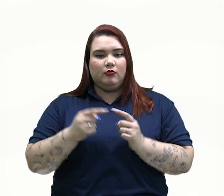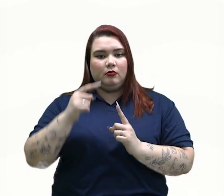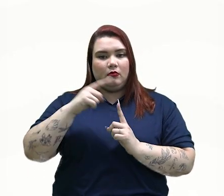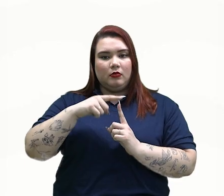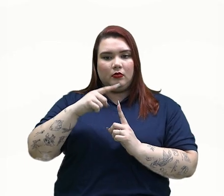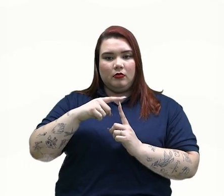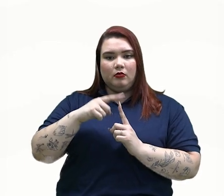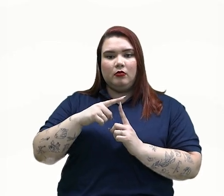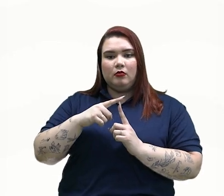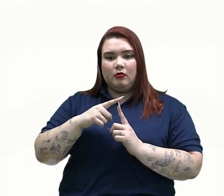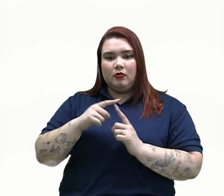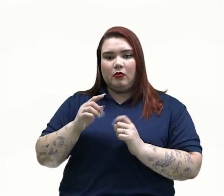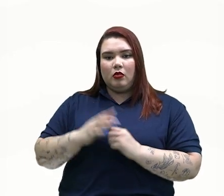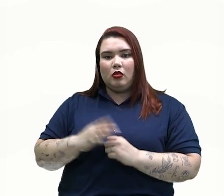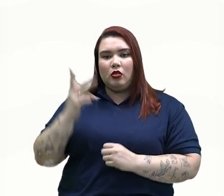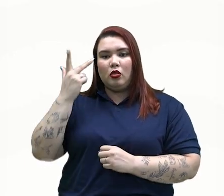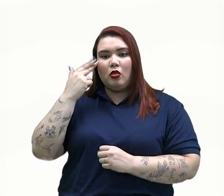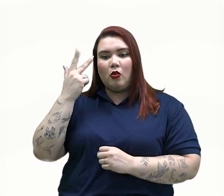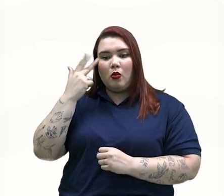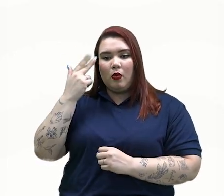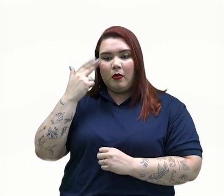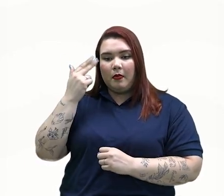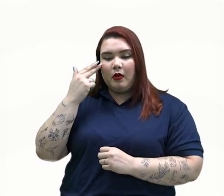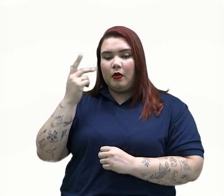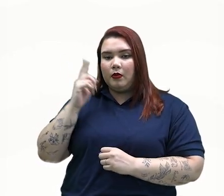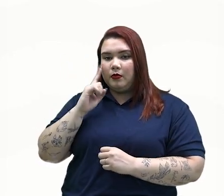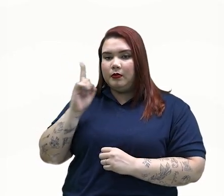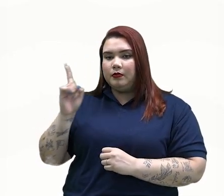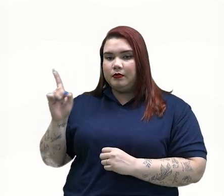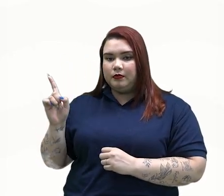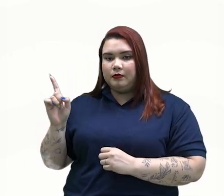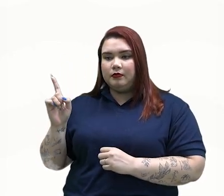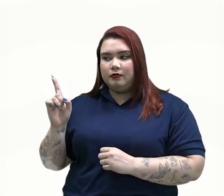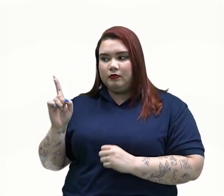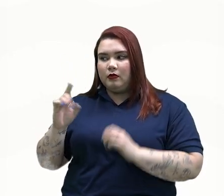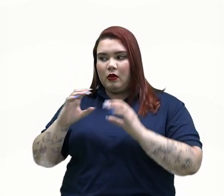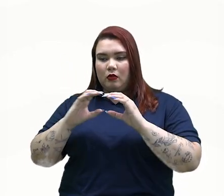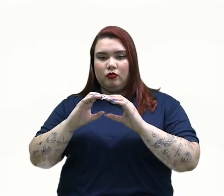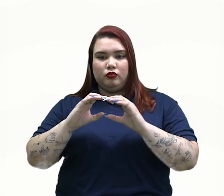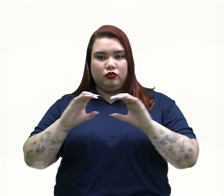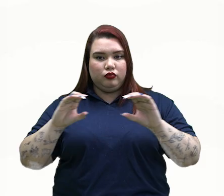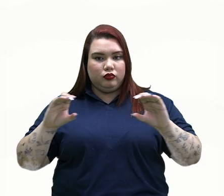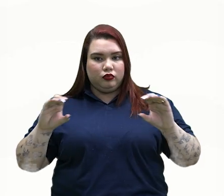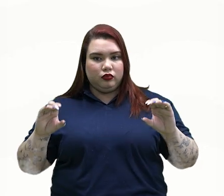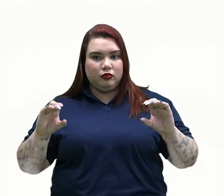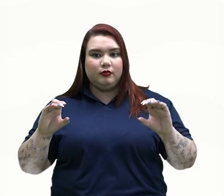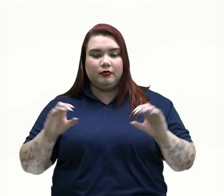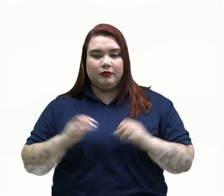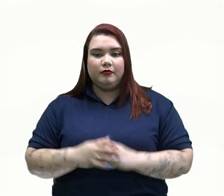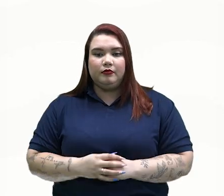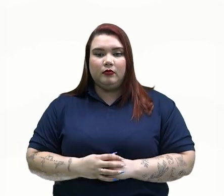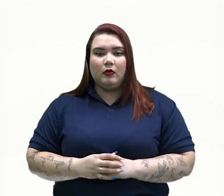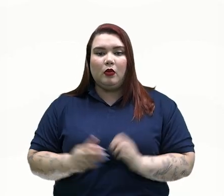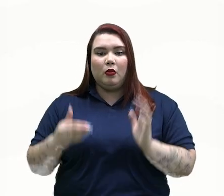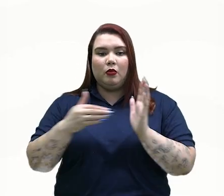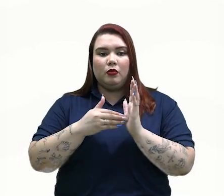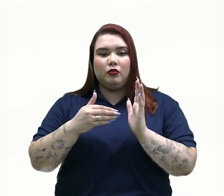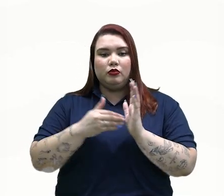ela é chamada de normal. Ela não é ramificada. E, por último, a gente vai